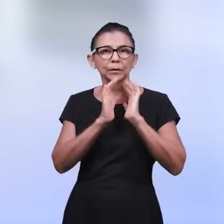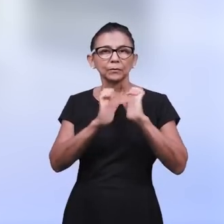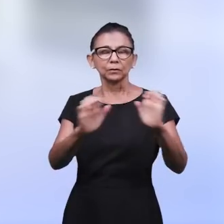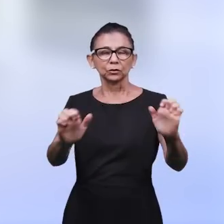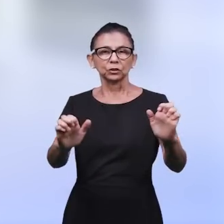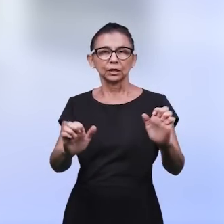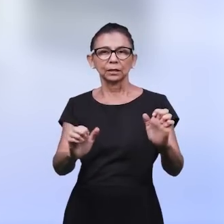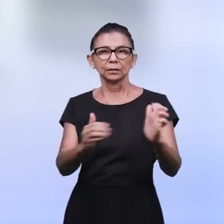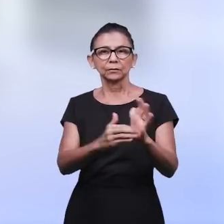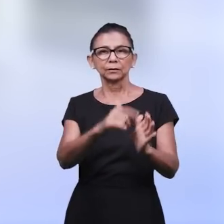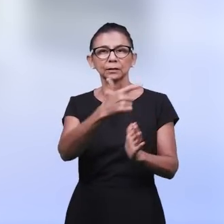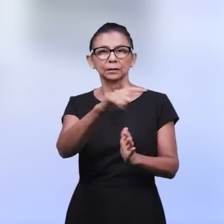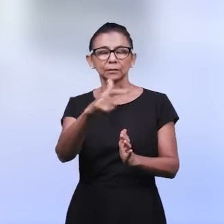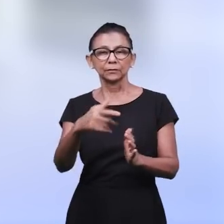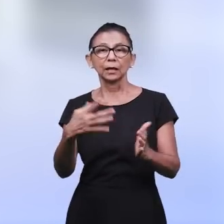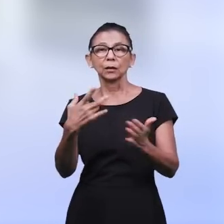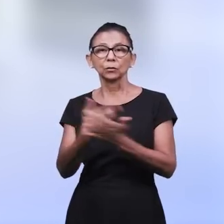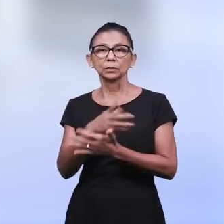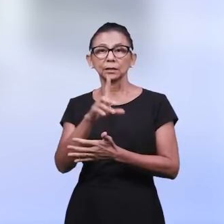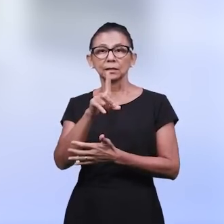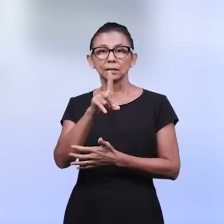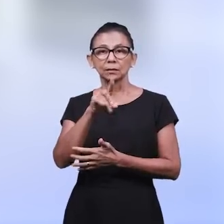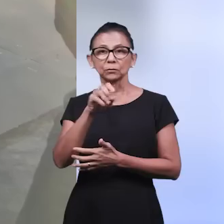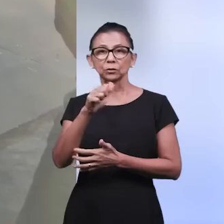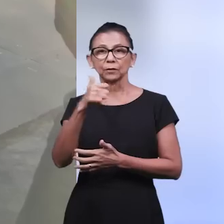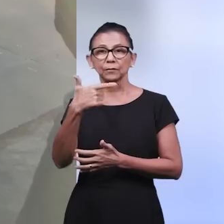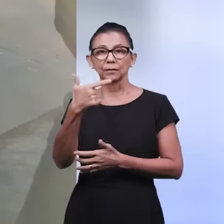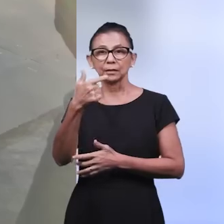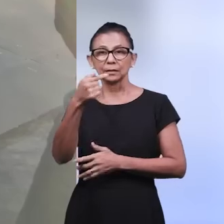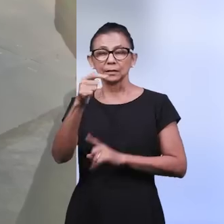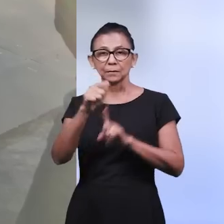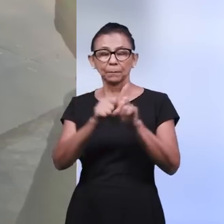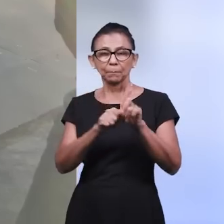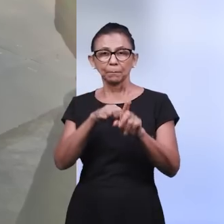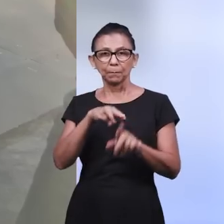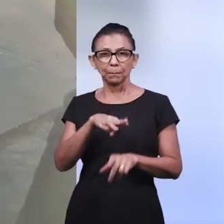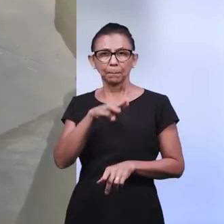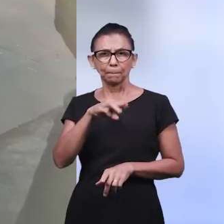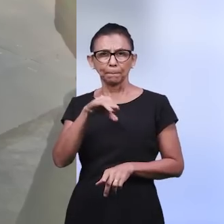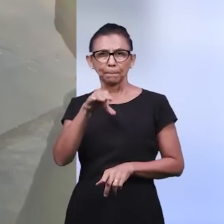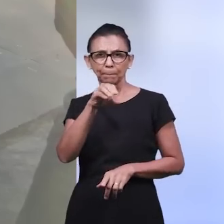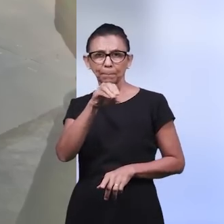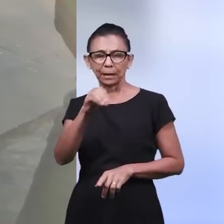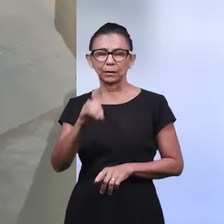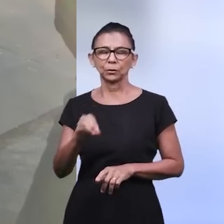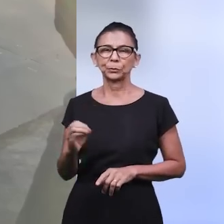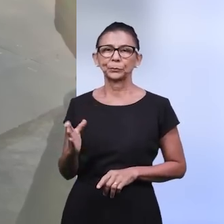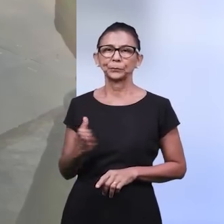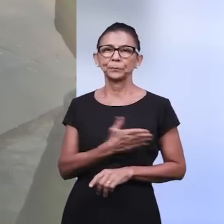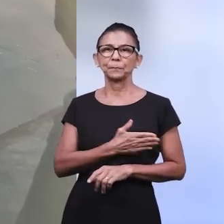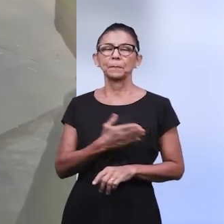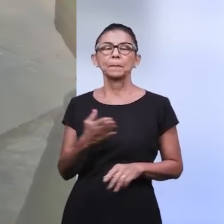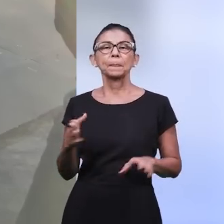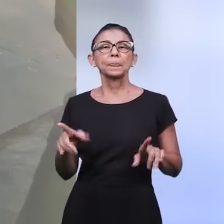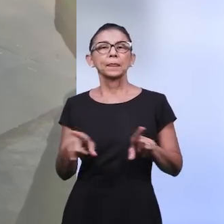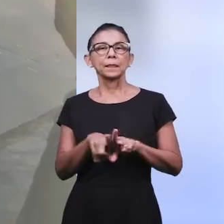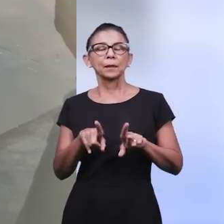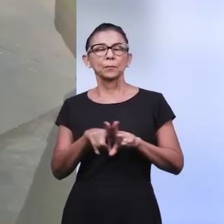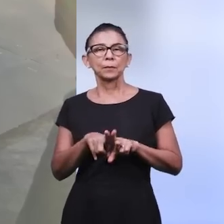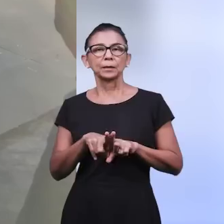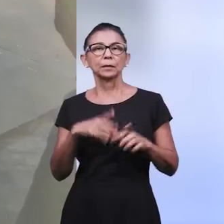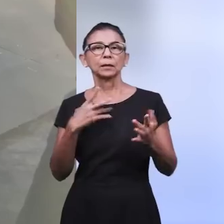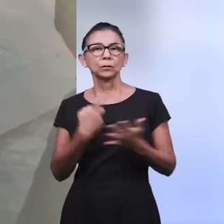na cidade no dia 27 ainda deste mês. Também foi realizado ali na área também de Barra do Piraí um momento muito